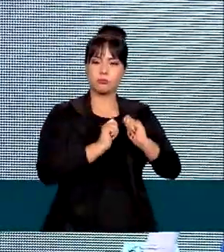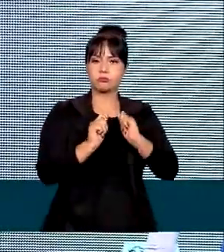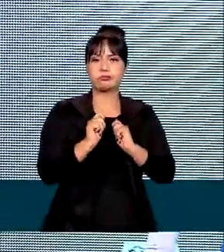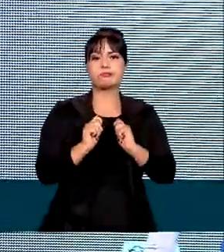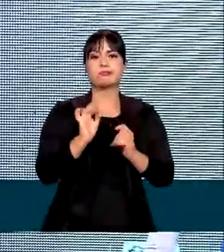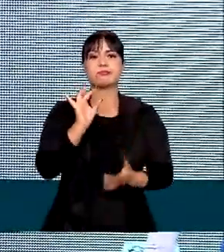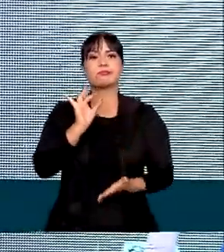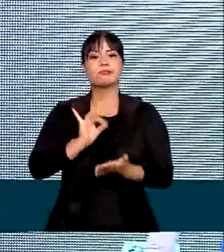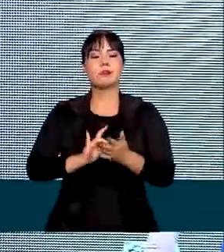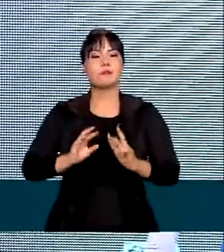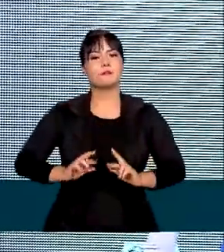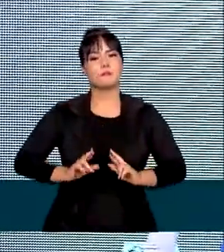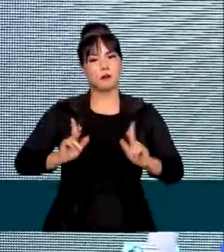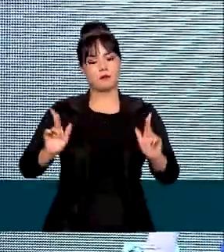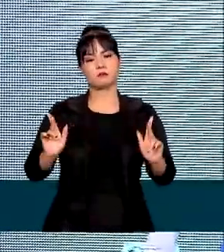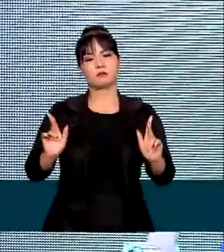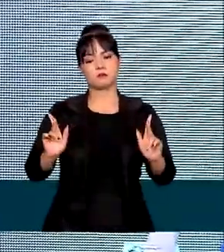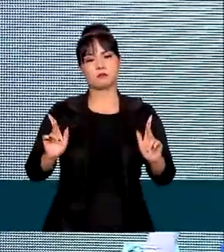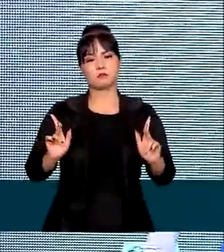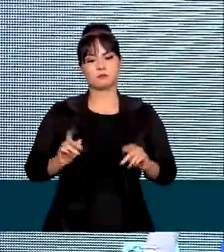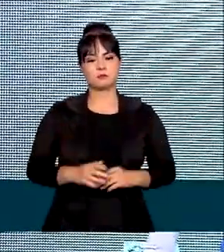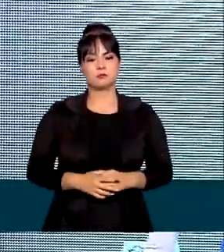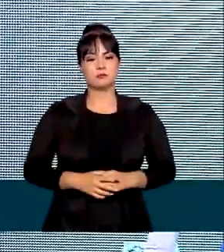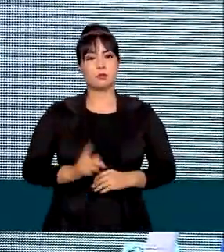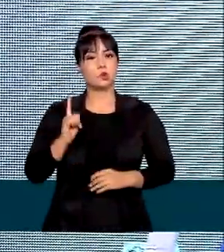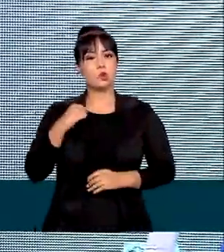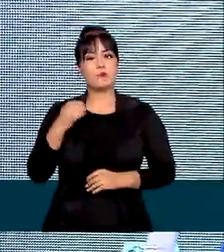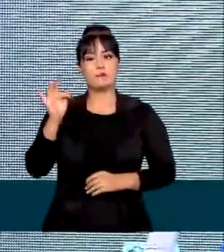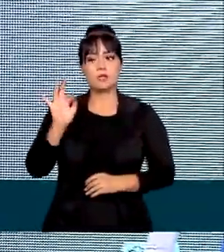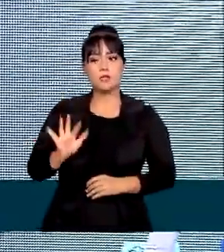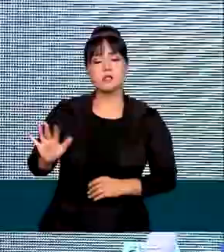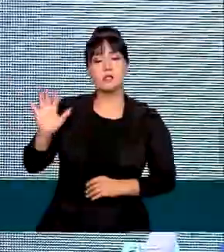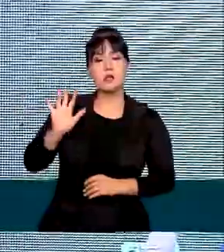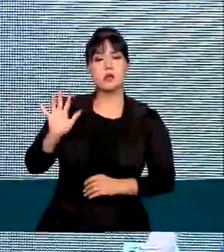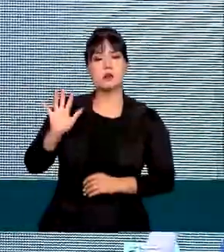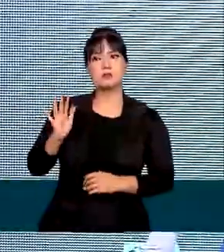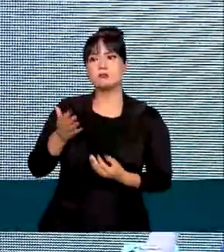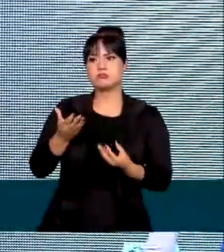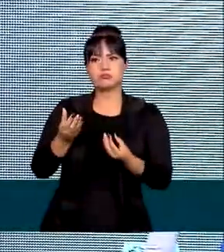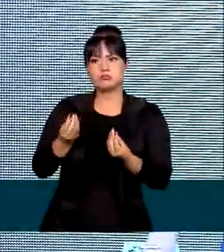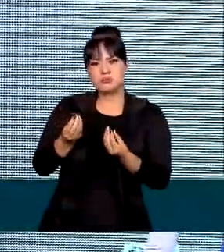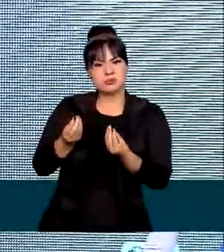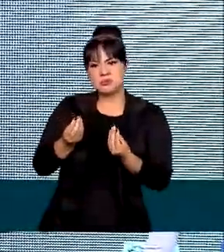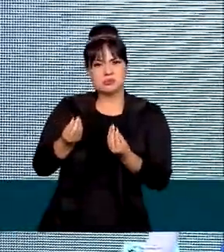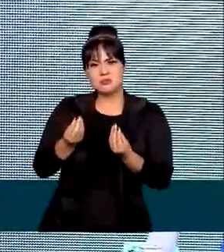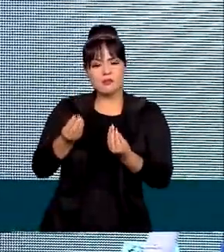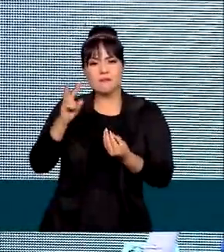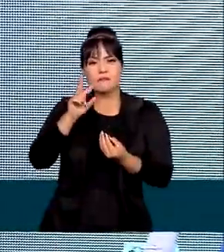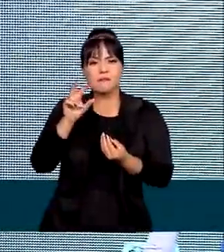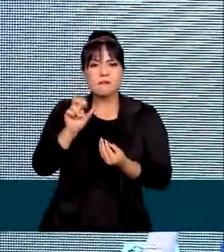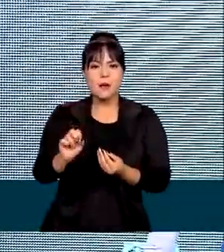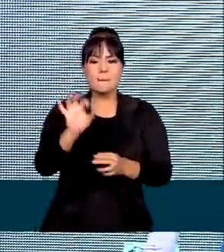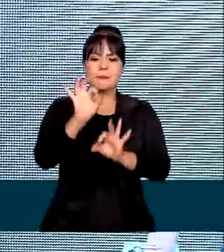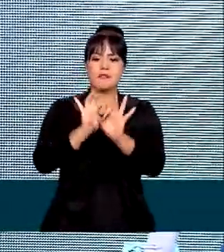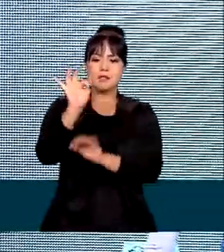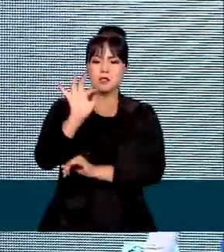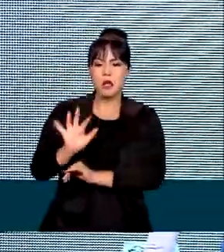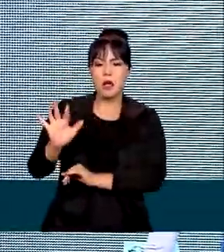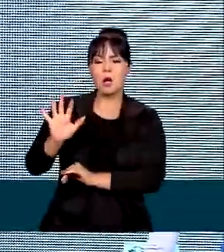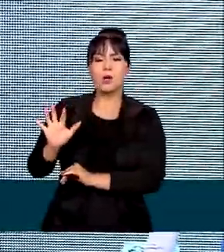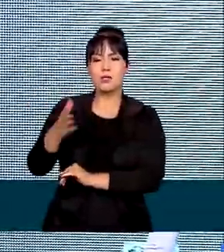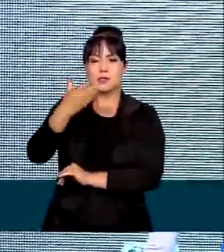absolutamente diferentes somos uma federação que muitas vezes no plano Federal se